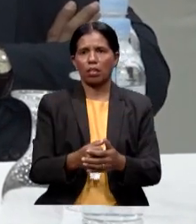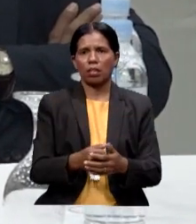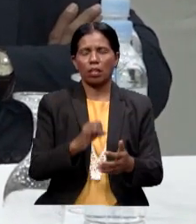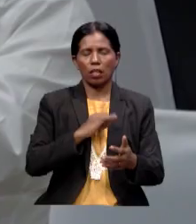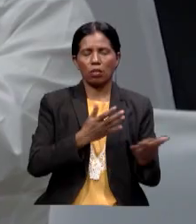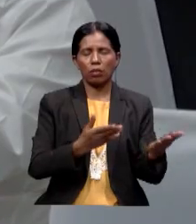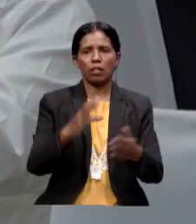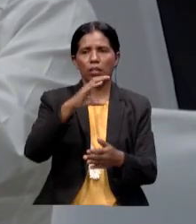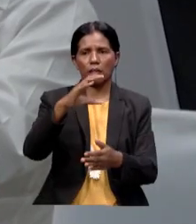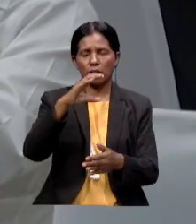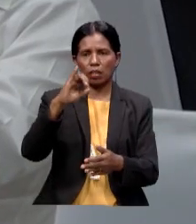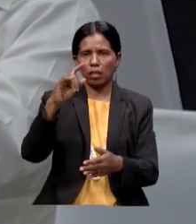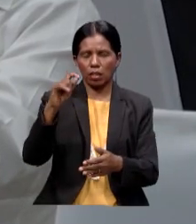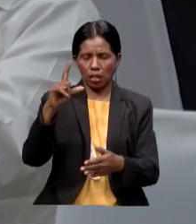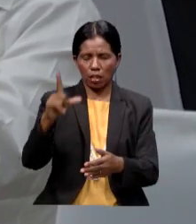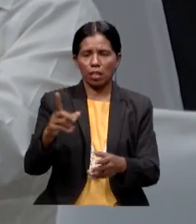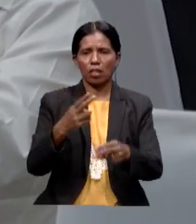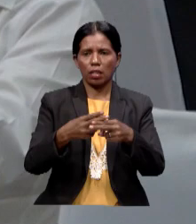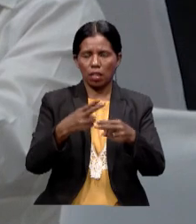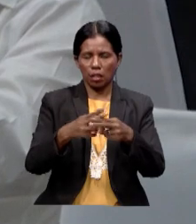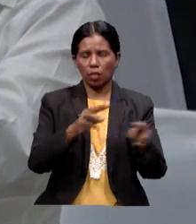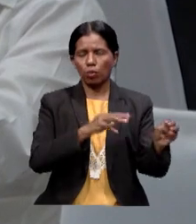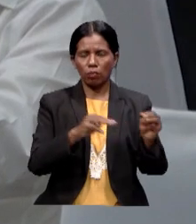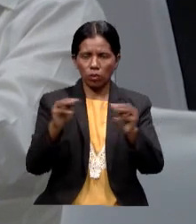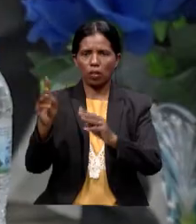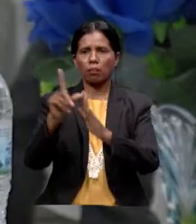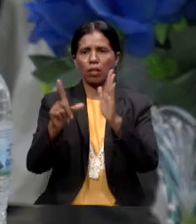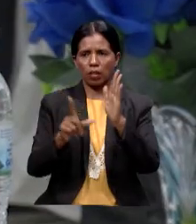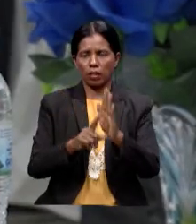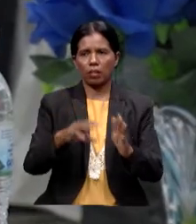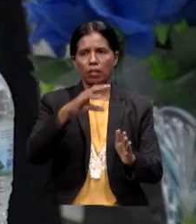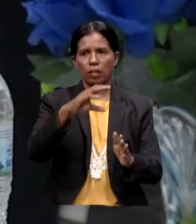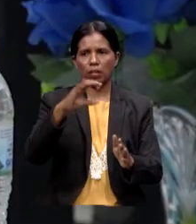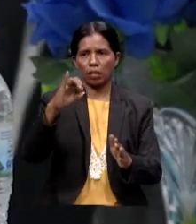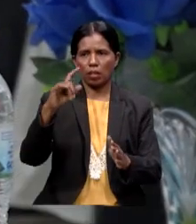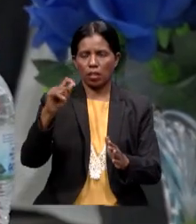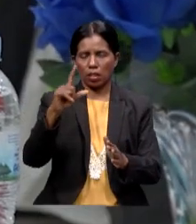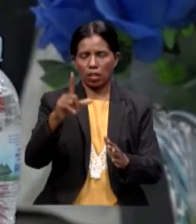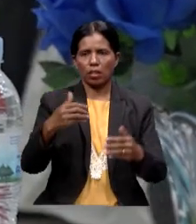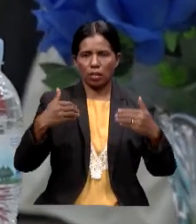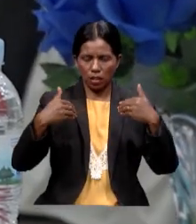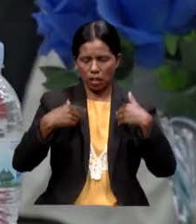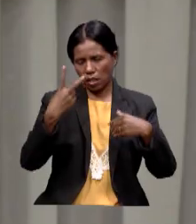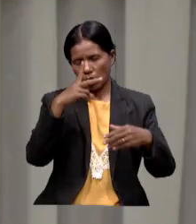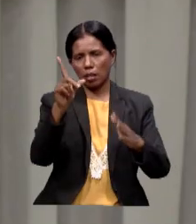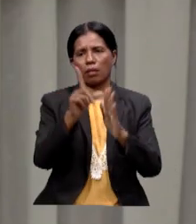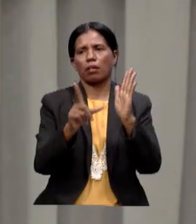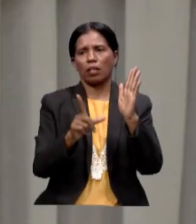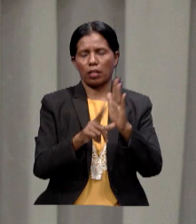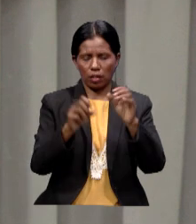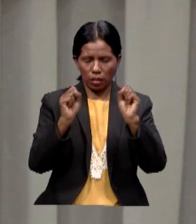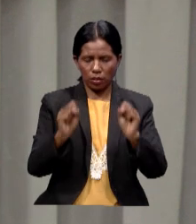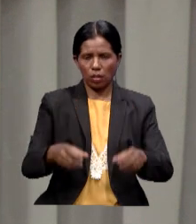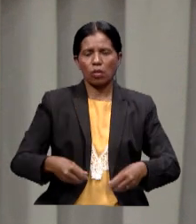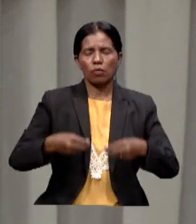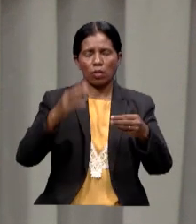60 denar, o só tu pela harmonia de lei ser nem. 60 denar, se é gabinete jurídico a tarefa lei ser nem, a tu nem ver forma